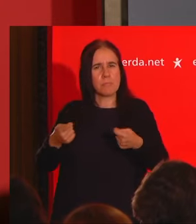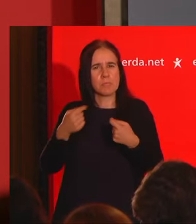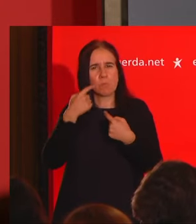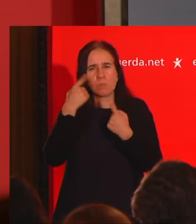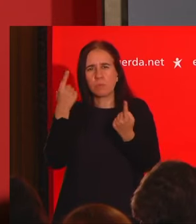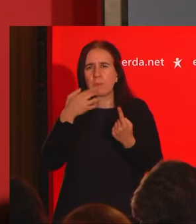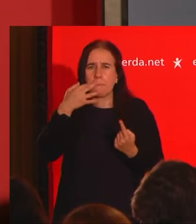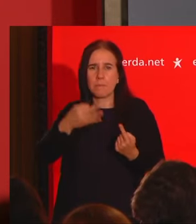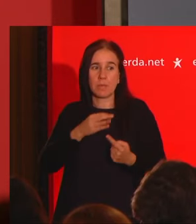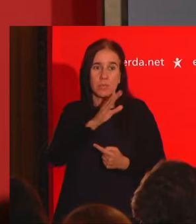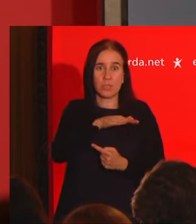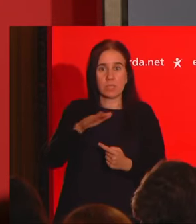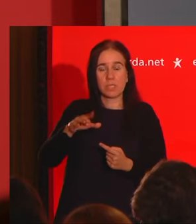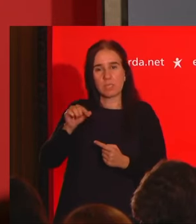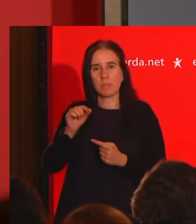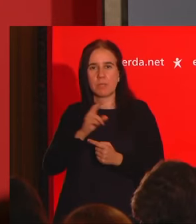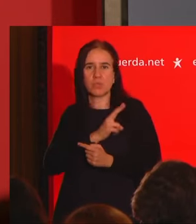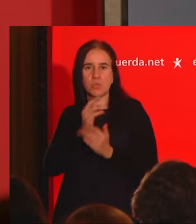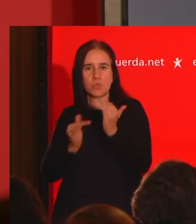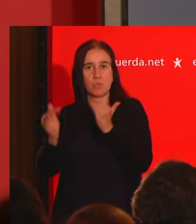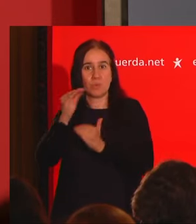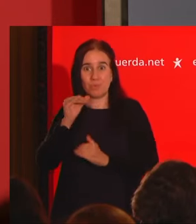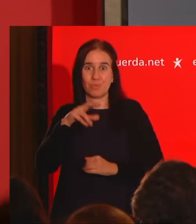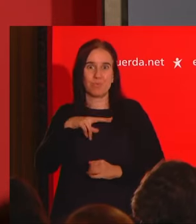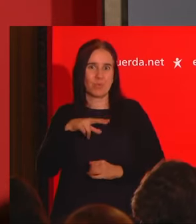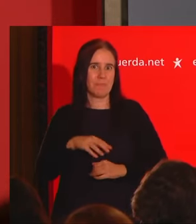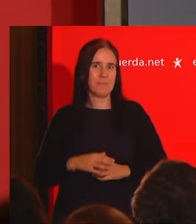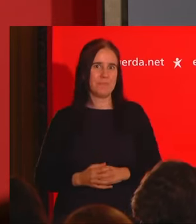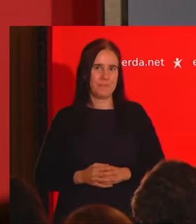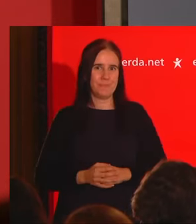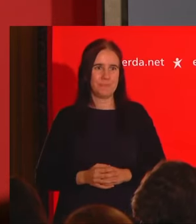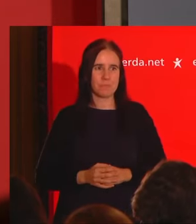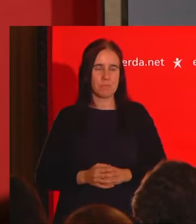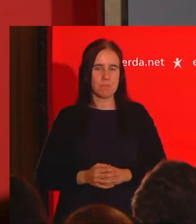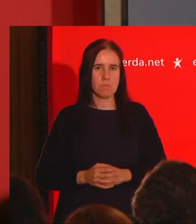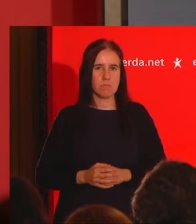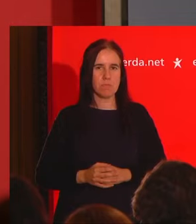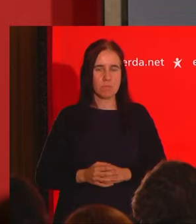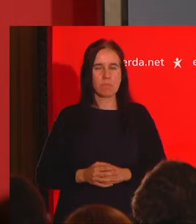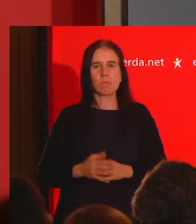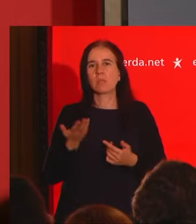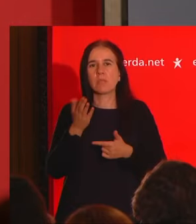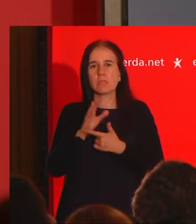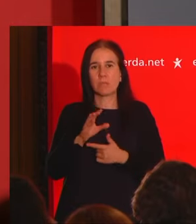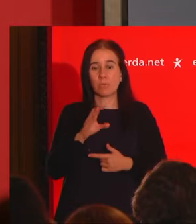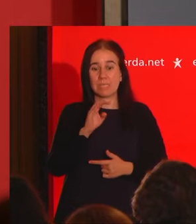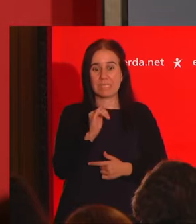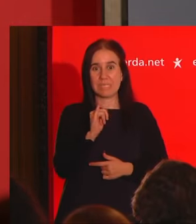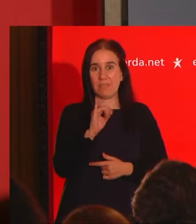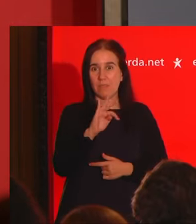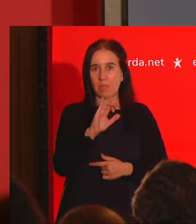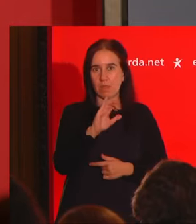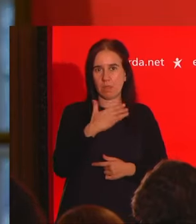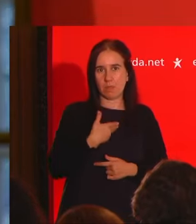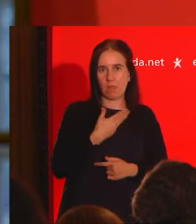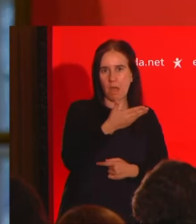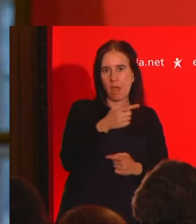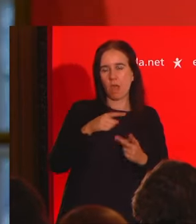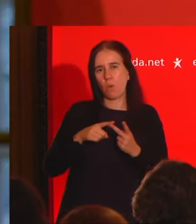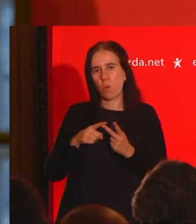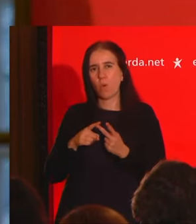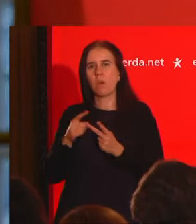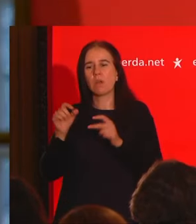pública em ciência e ensino superior em Portugal. Mecanismos como o CIFID, ou Regime Fiscal